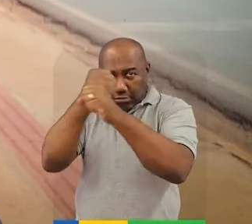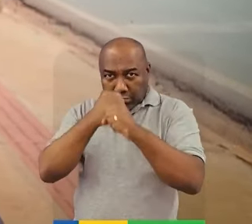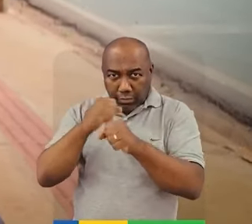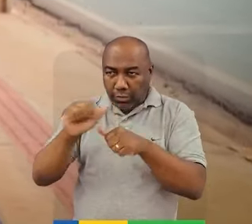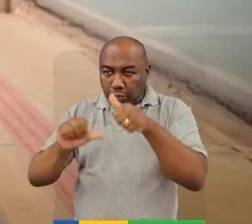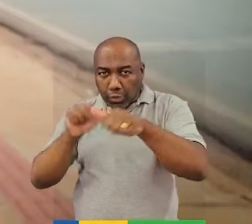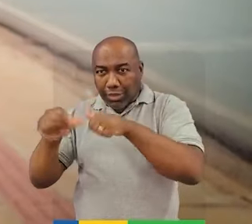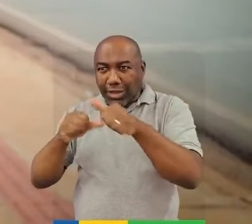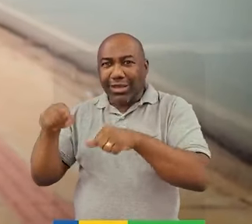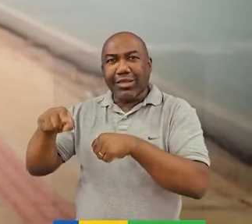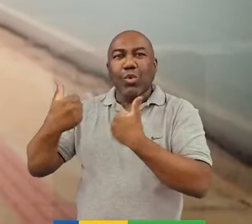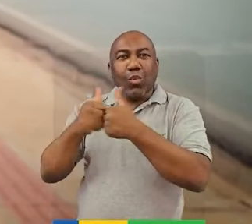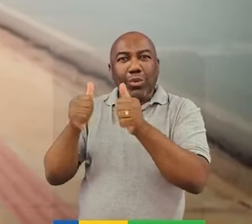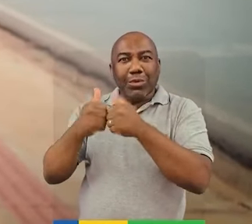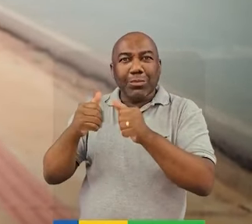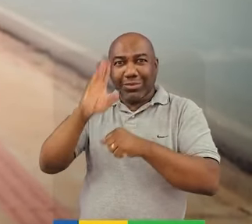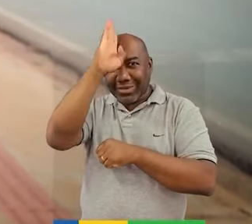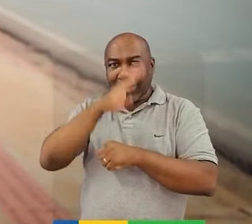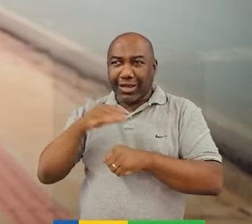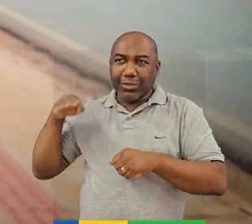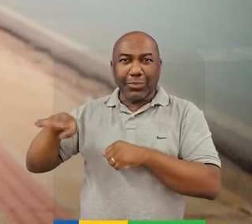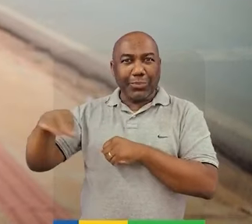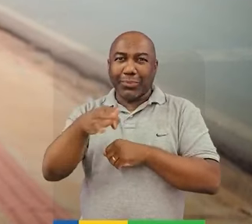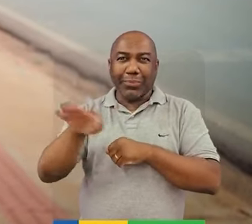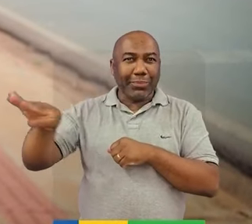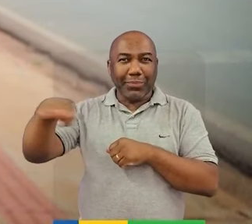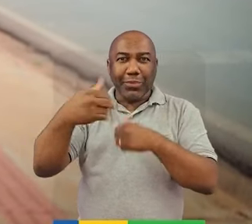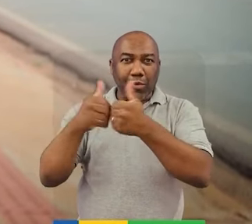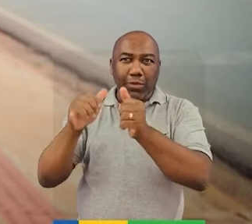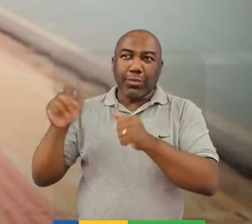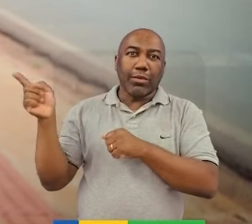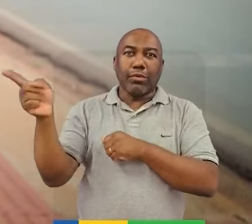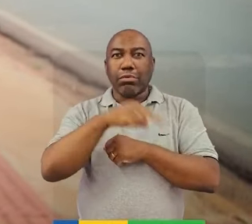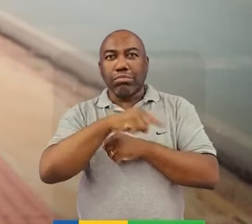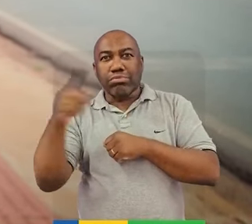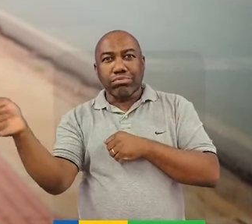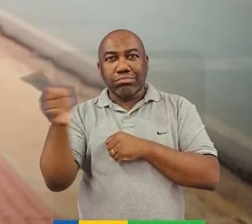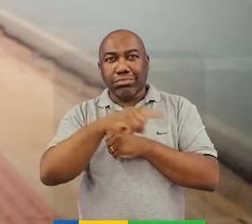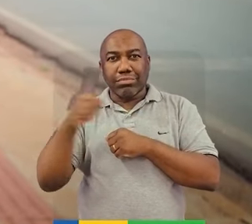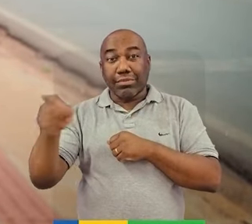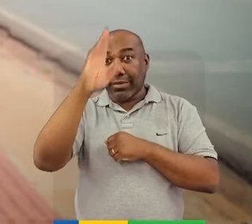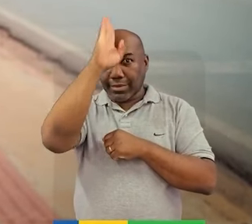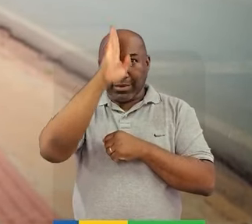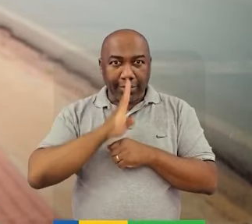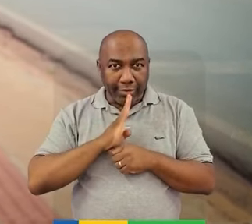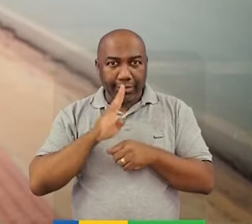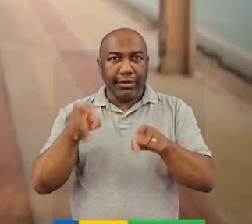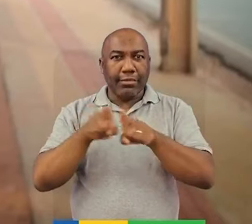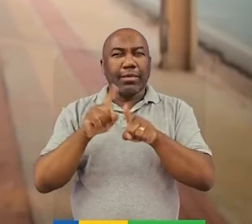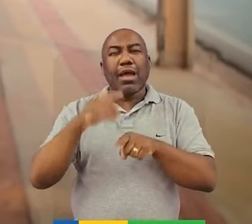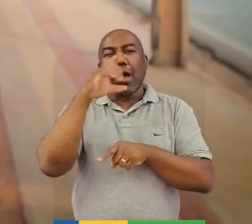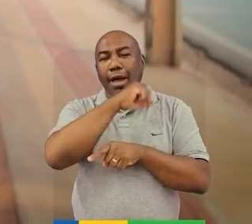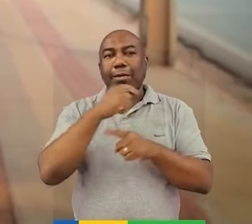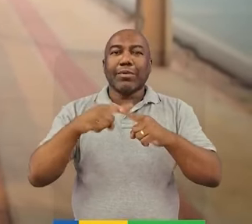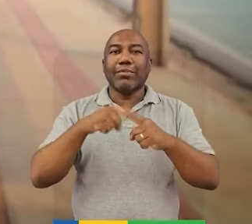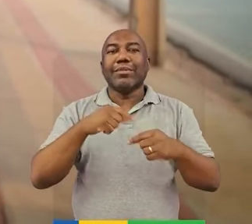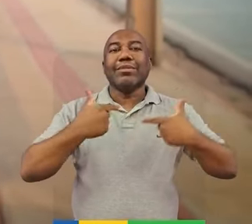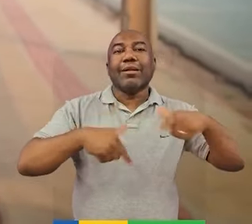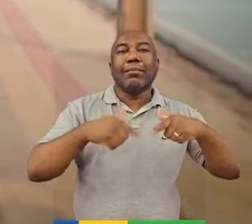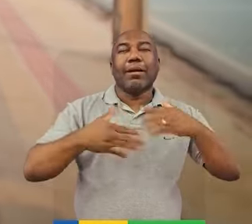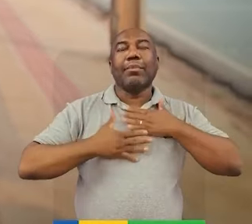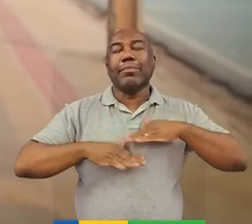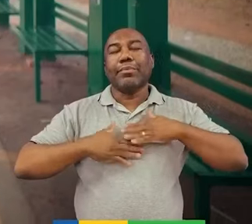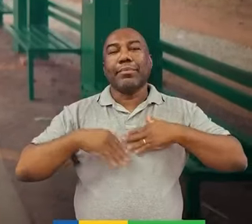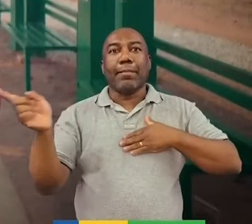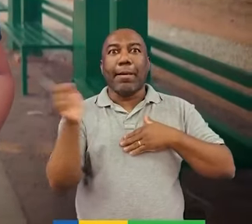implantação da Rota do Ligeirinho. Um ônibus gratuito que vai circular o dia todo, te levando de casa até os pontos de integração. Mais agilidade no